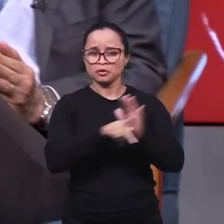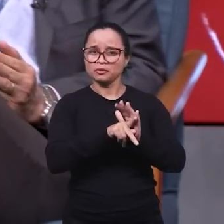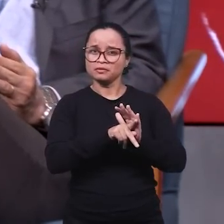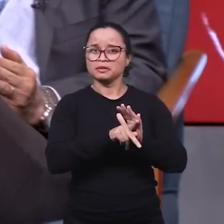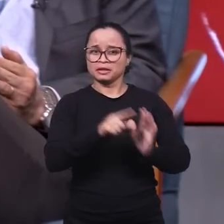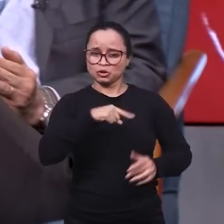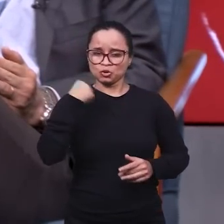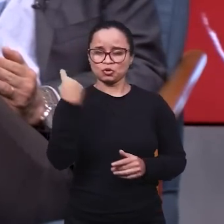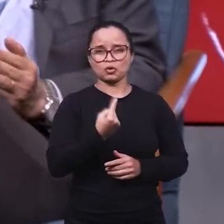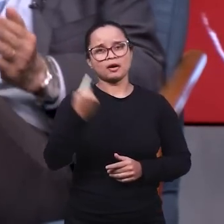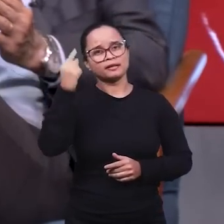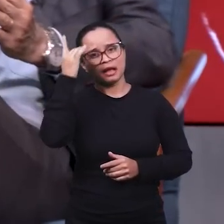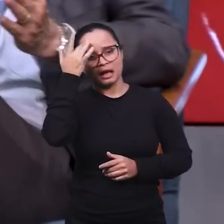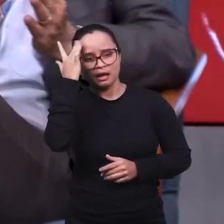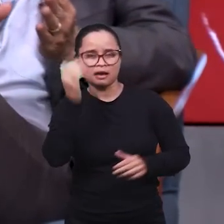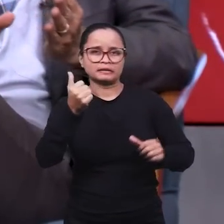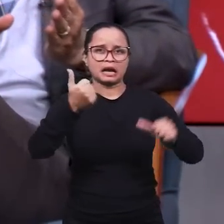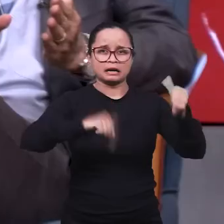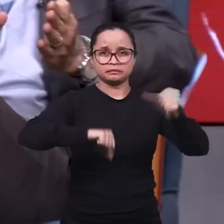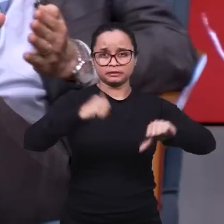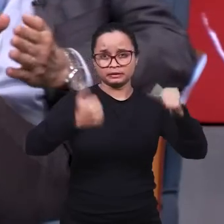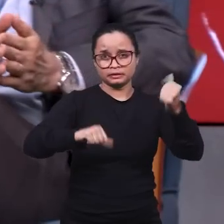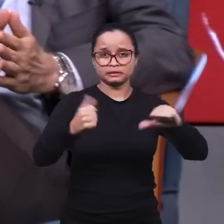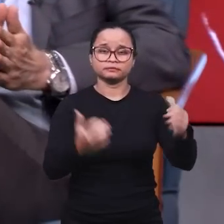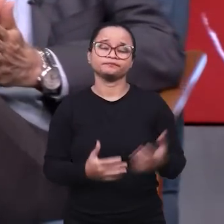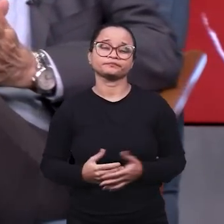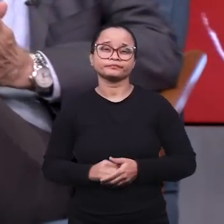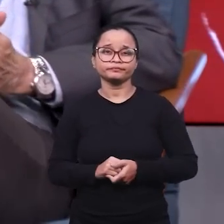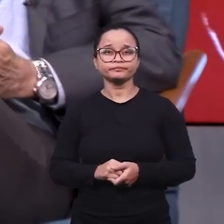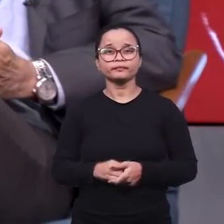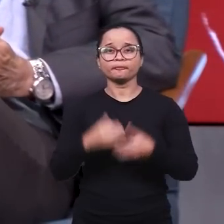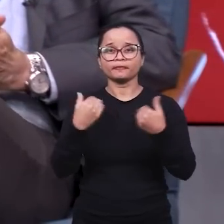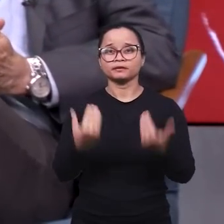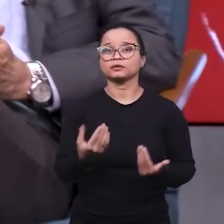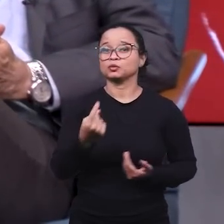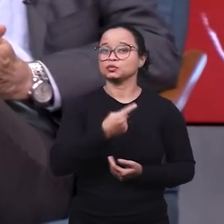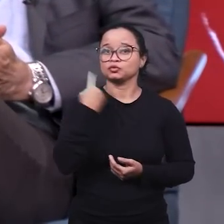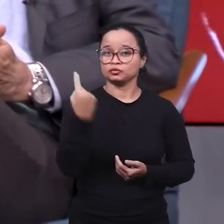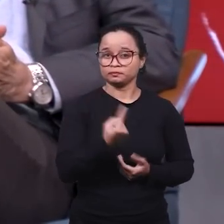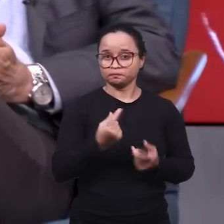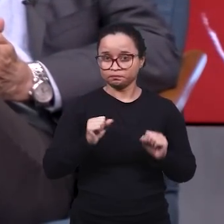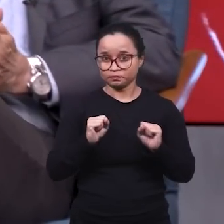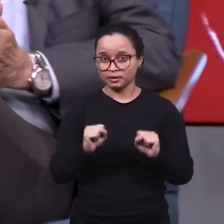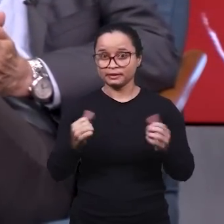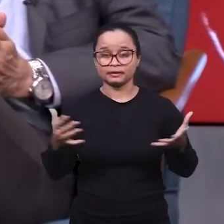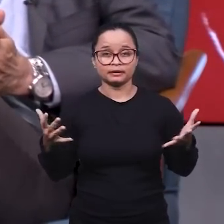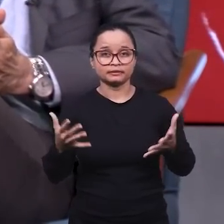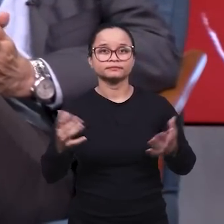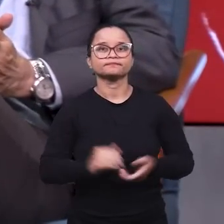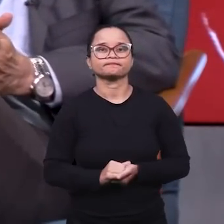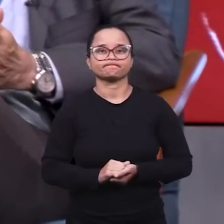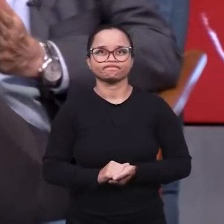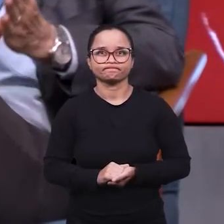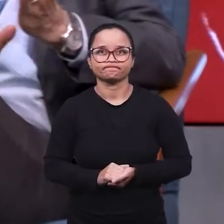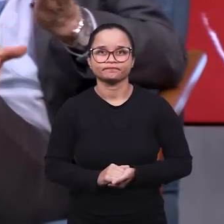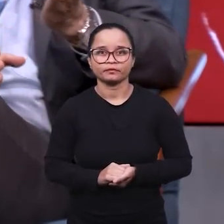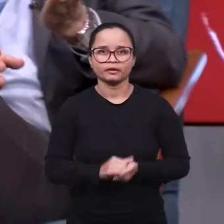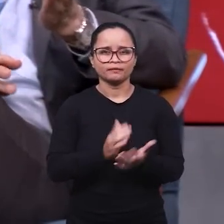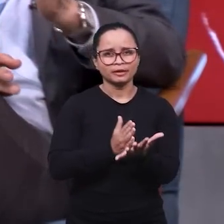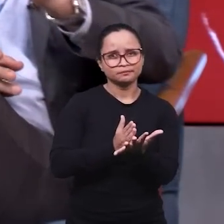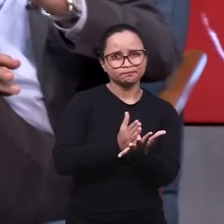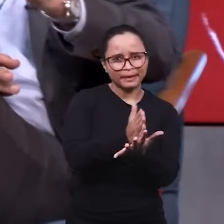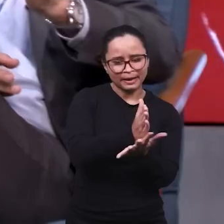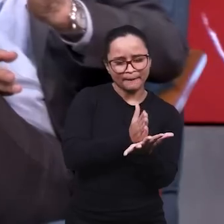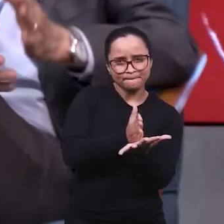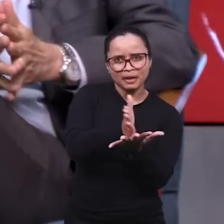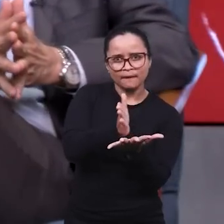nós achamos e avaliamos. Nisso aí, nós podemos entrar em várias linhas que